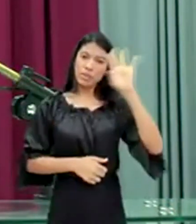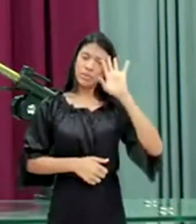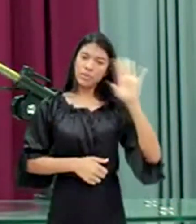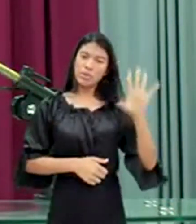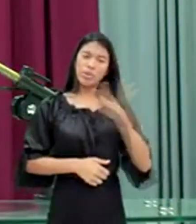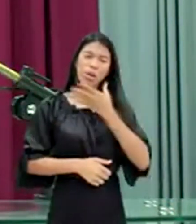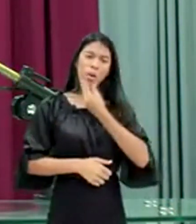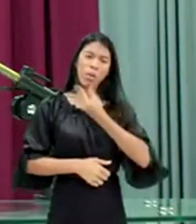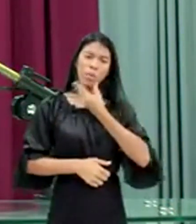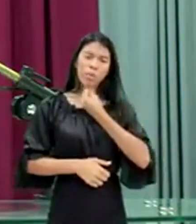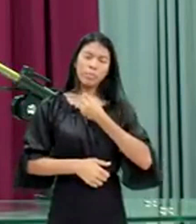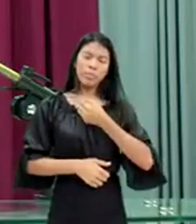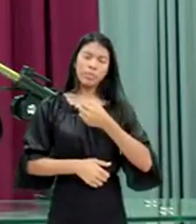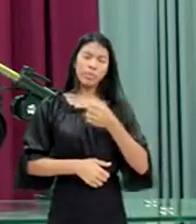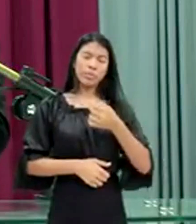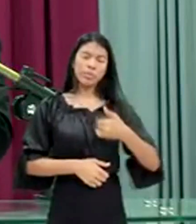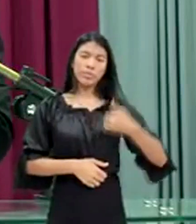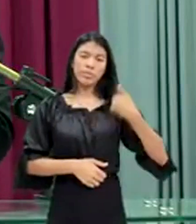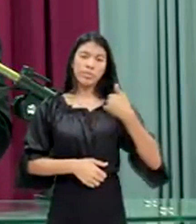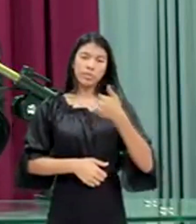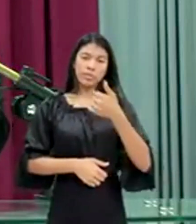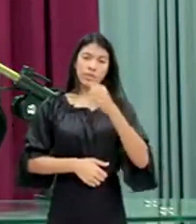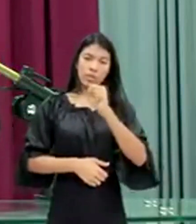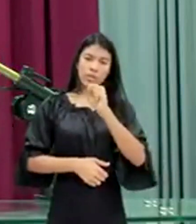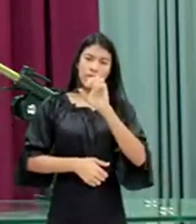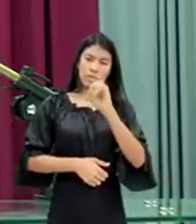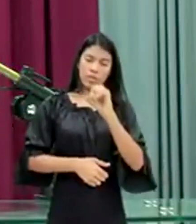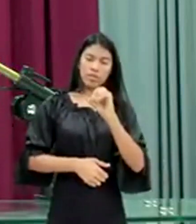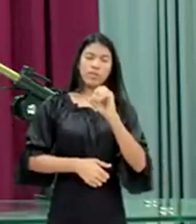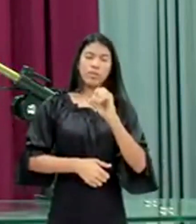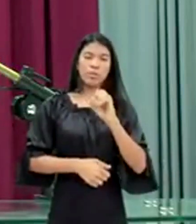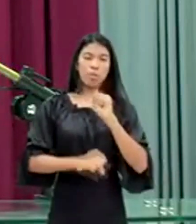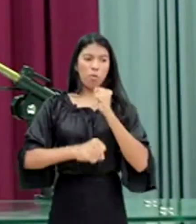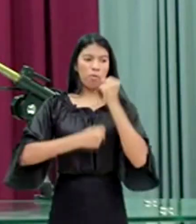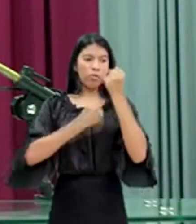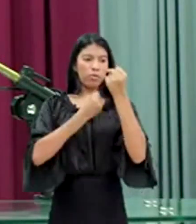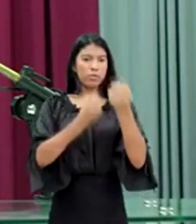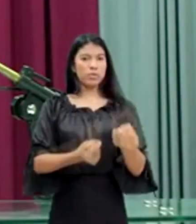anos com um vigor de 40, com a força de 40?